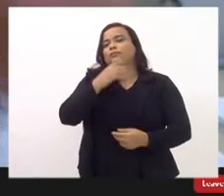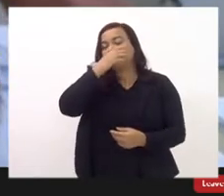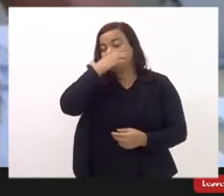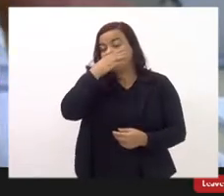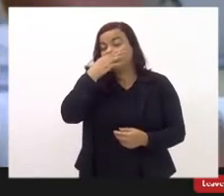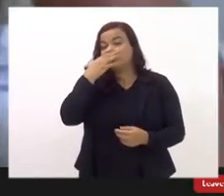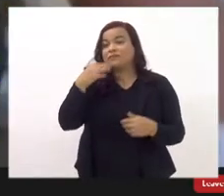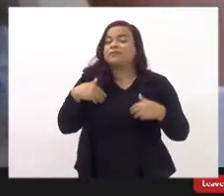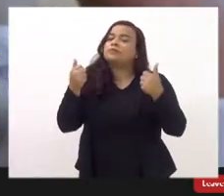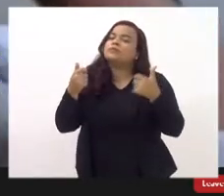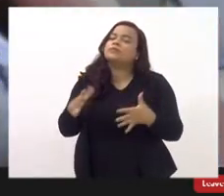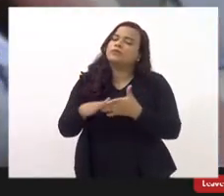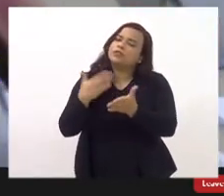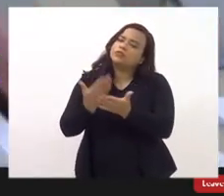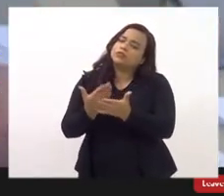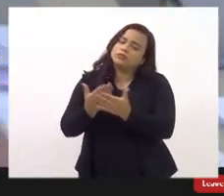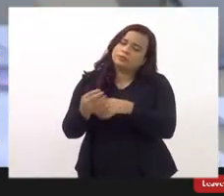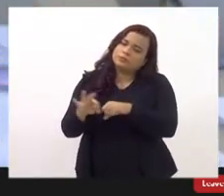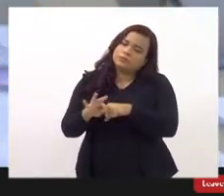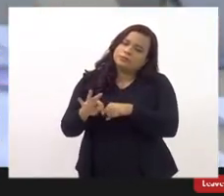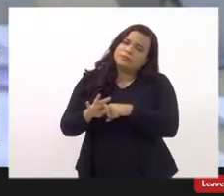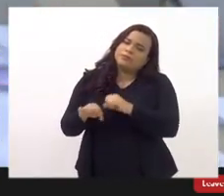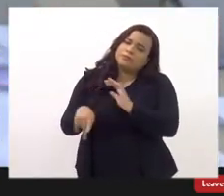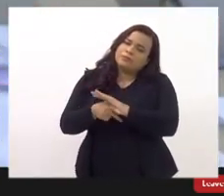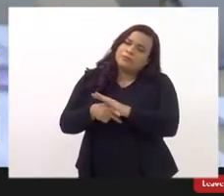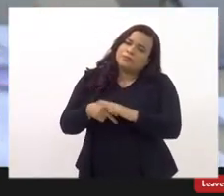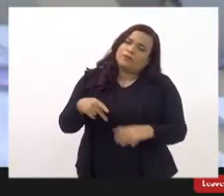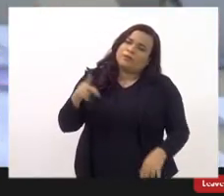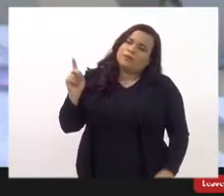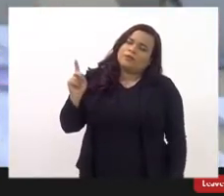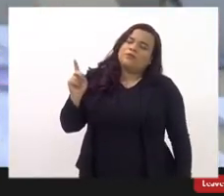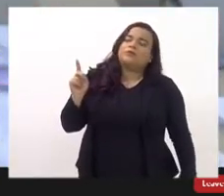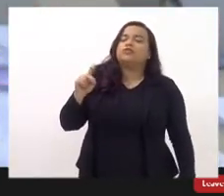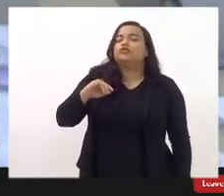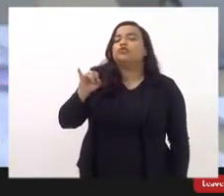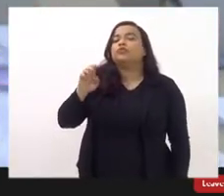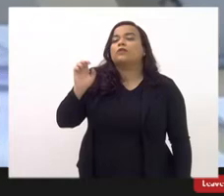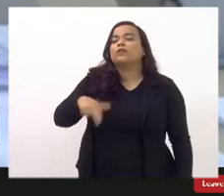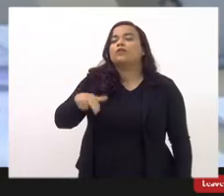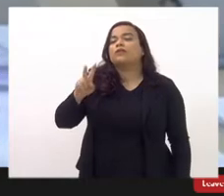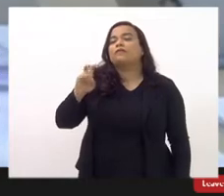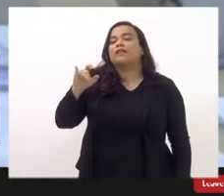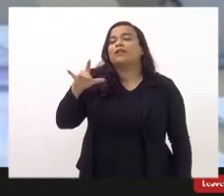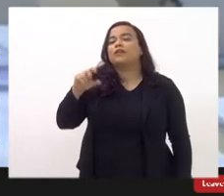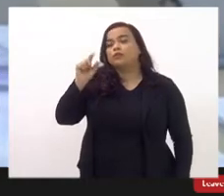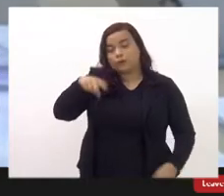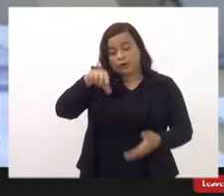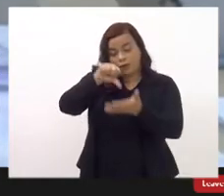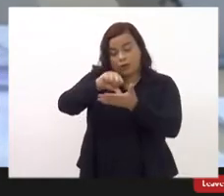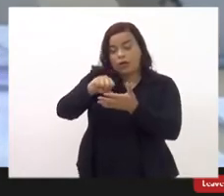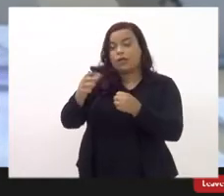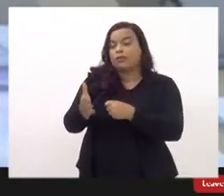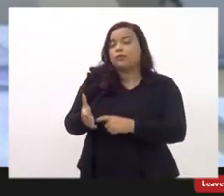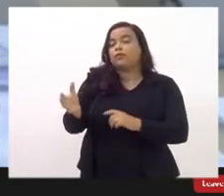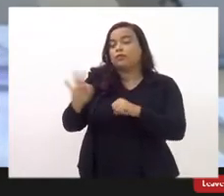a Escola Politécnica de Saúde Joaquim Venâncio. Para quem não sabe, é uma unidade técnico-científica da Fundação Oswaldo Cruz. A gente